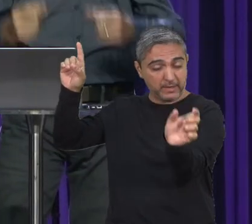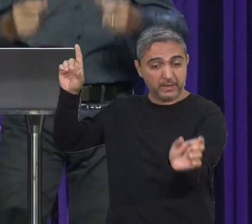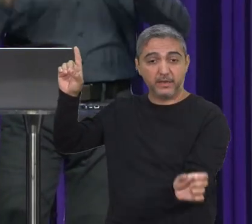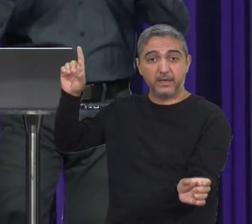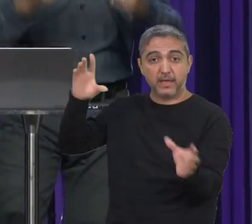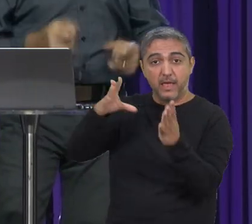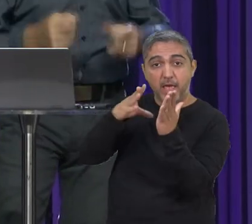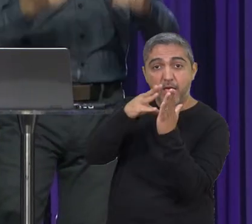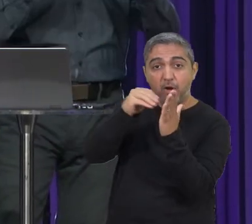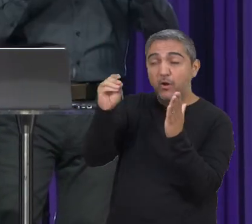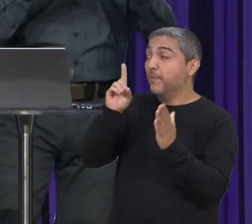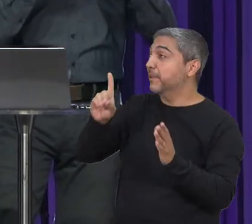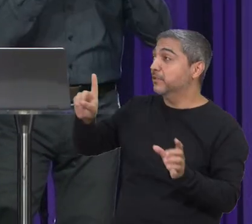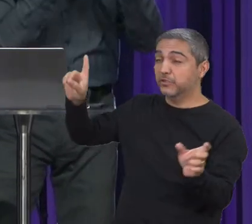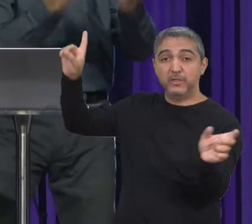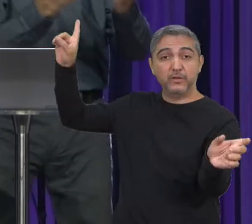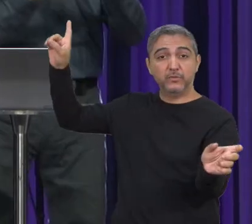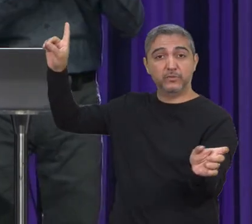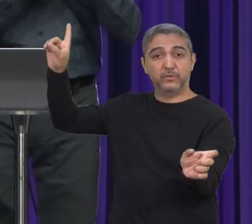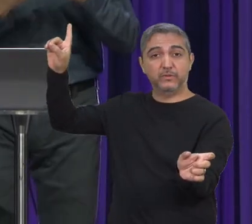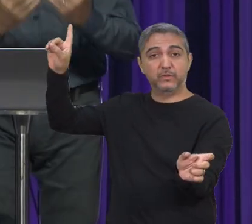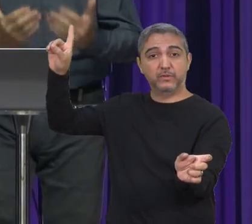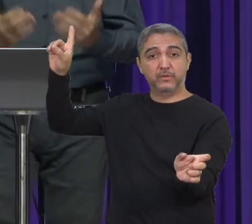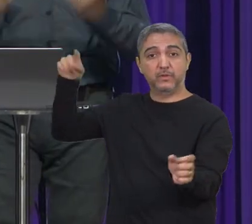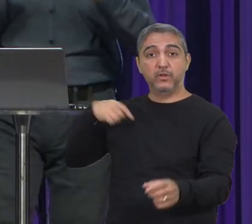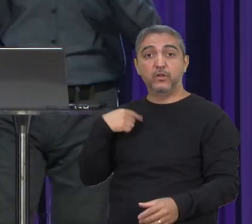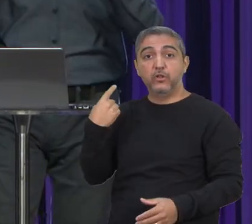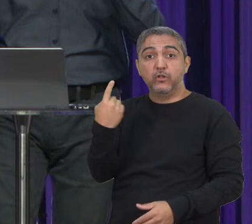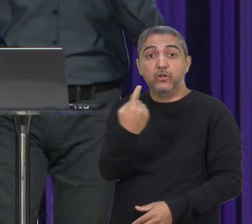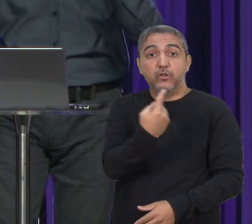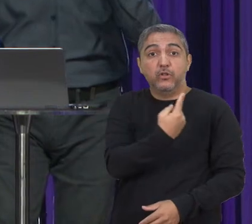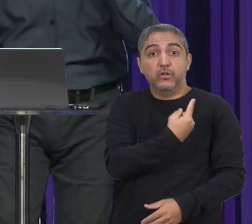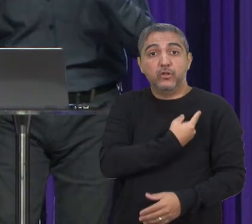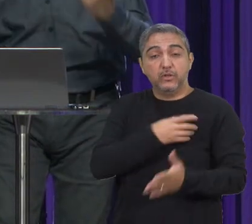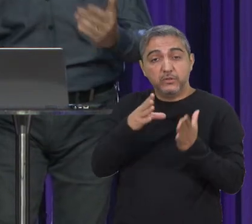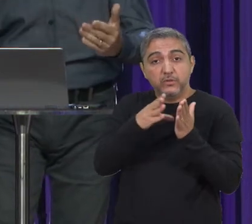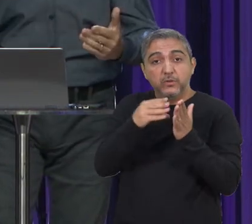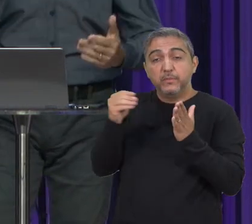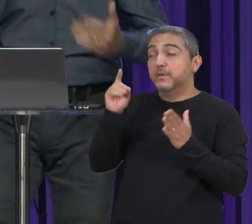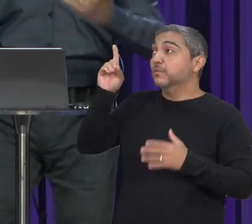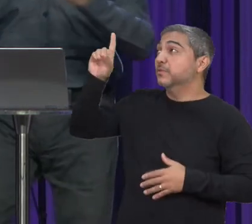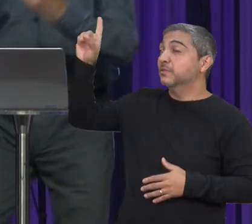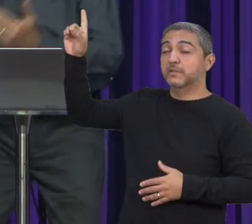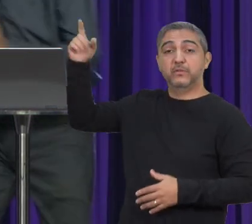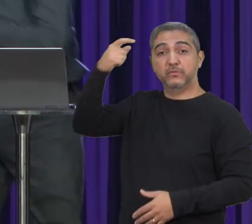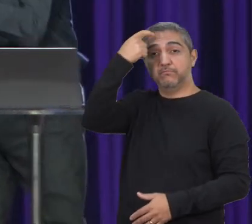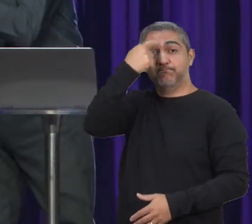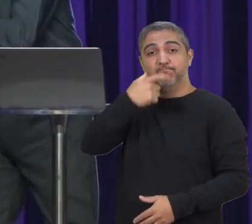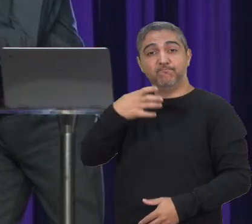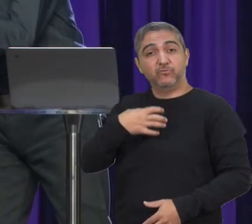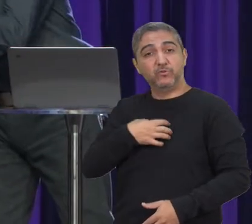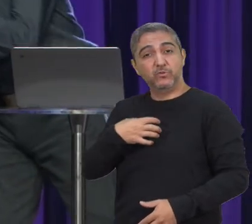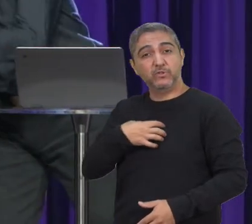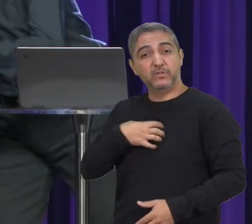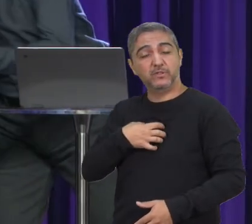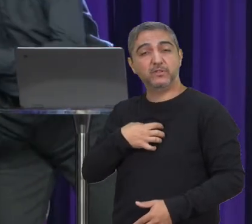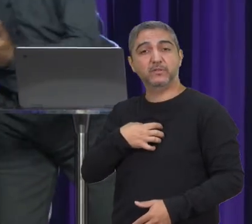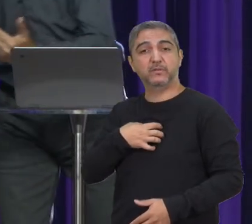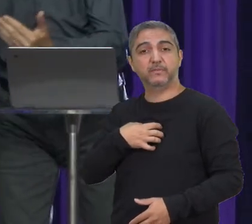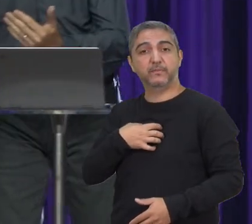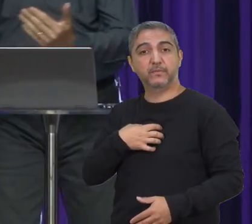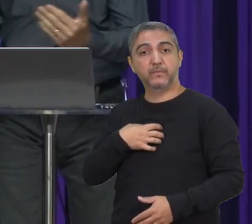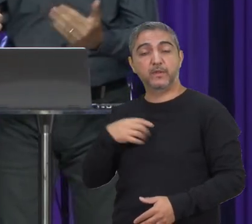Todos nós fomos criados à imagem e semelhança de Deus. Então, é